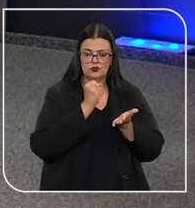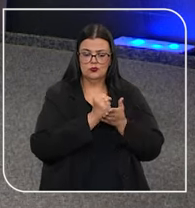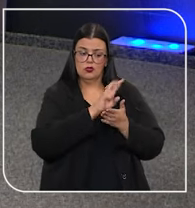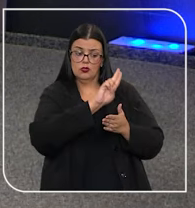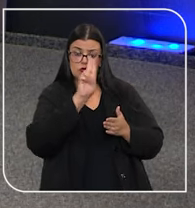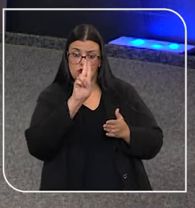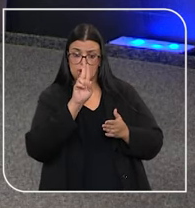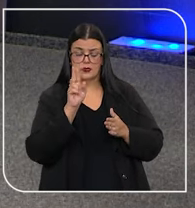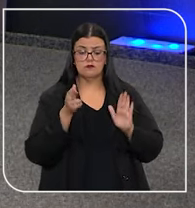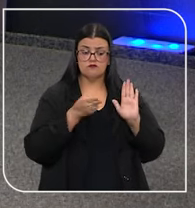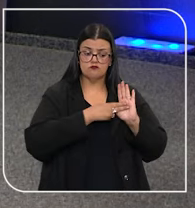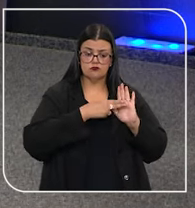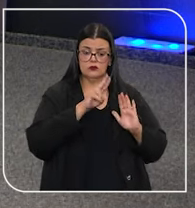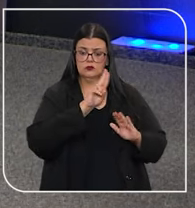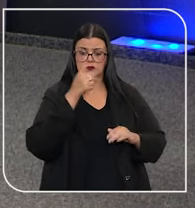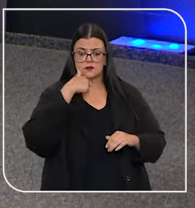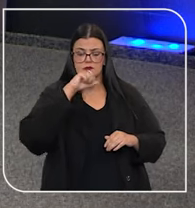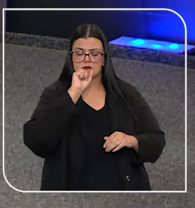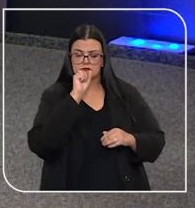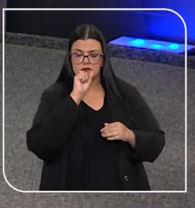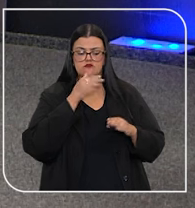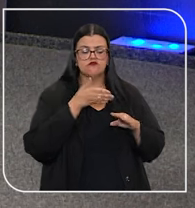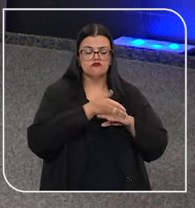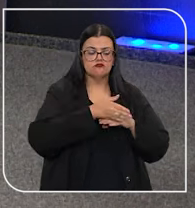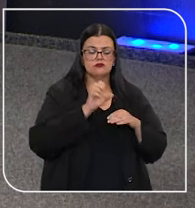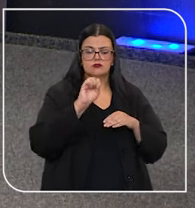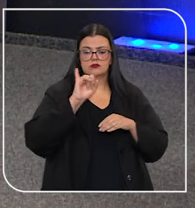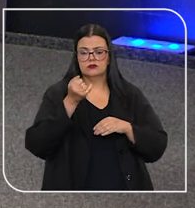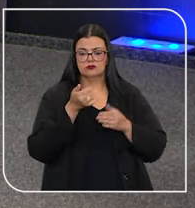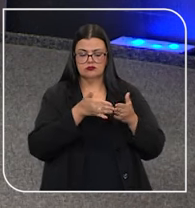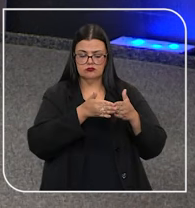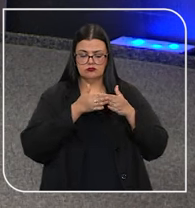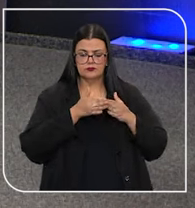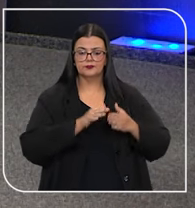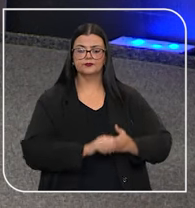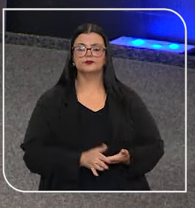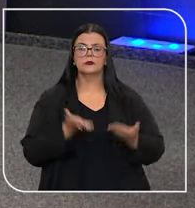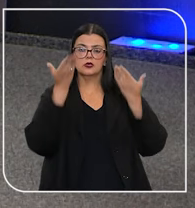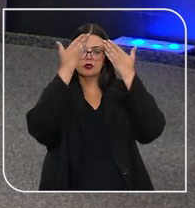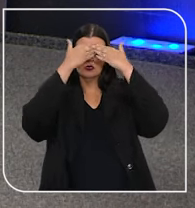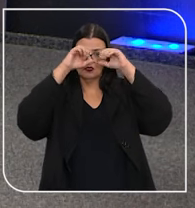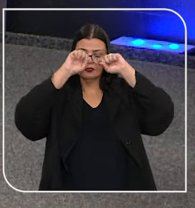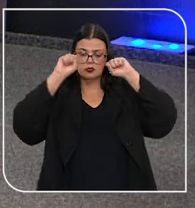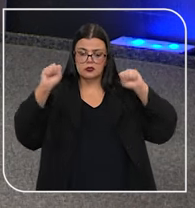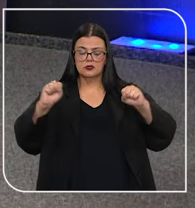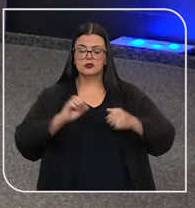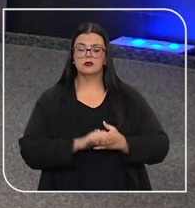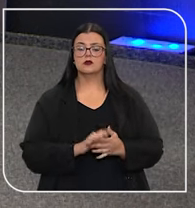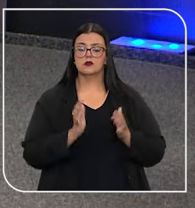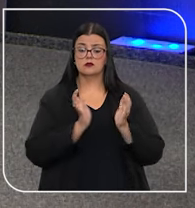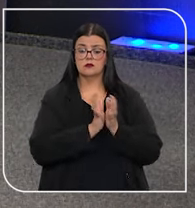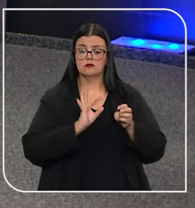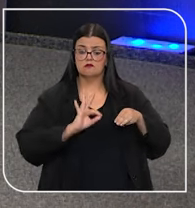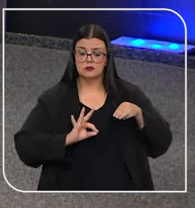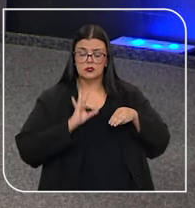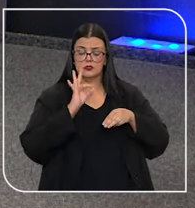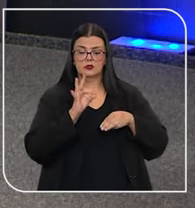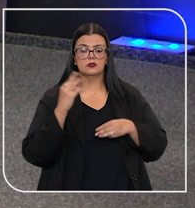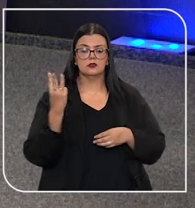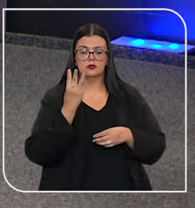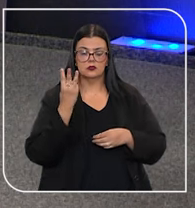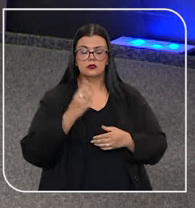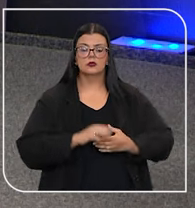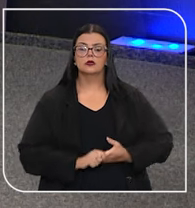criança no nome das duas mães recorreram ao STJ aqui na corte Os ministros da terceira turma